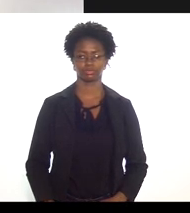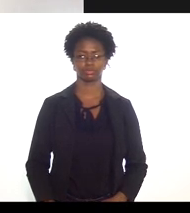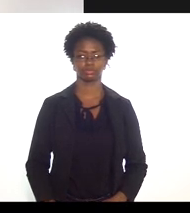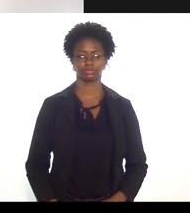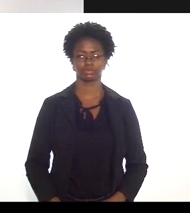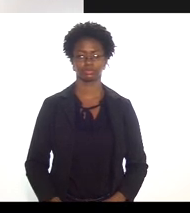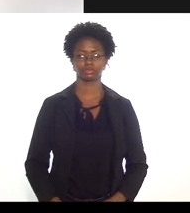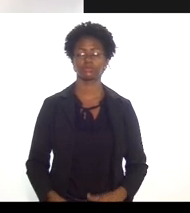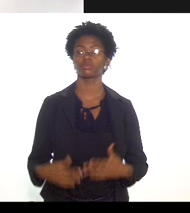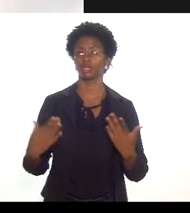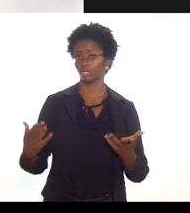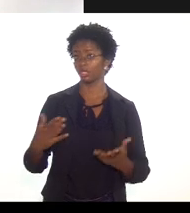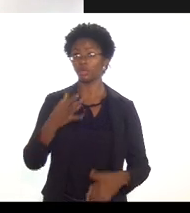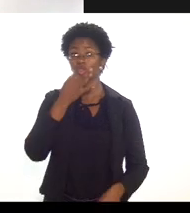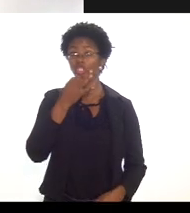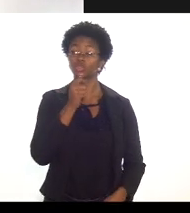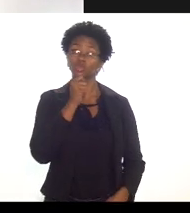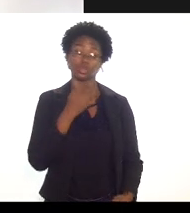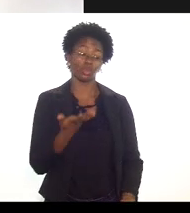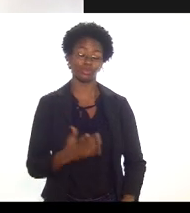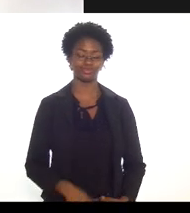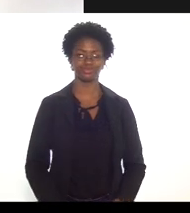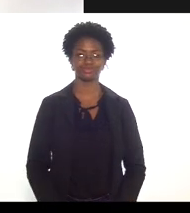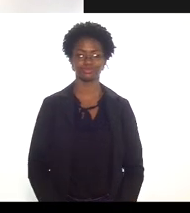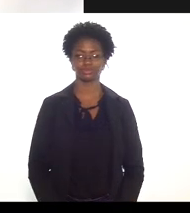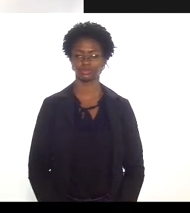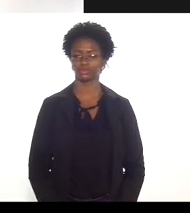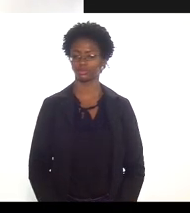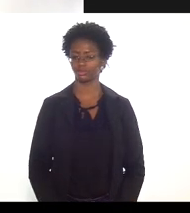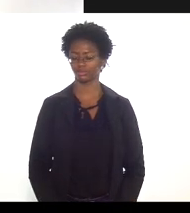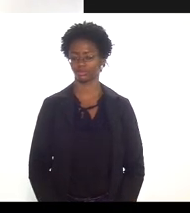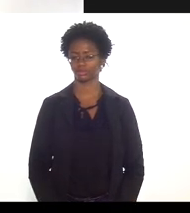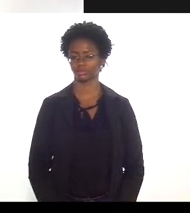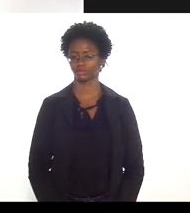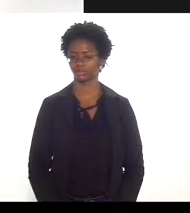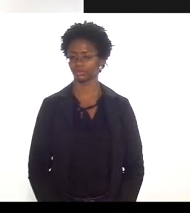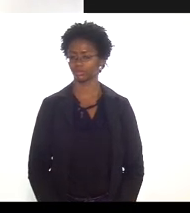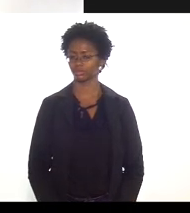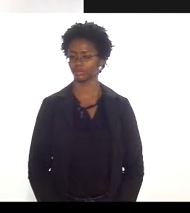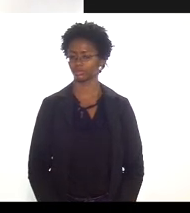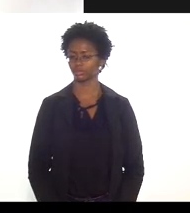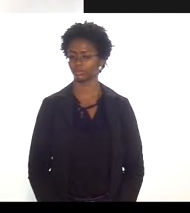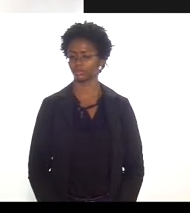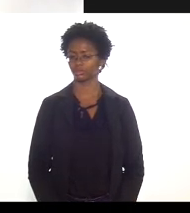Deputada enfermeira Rejane, está sem som. Era como se estivesse desembarcando.